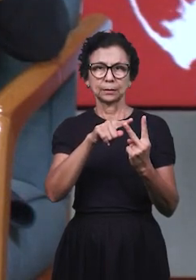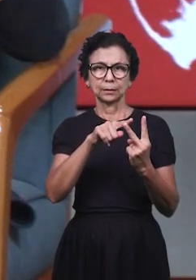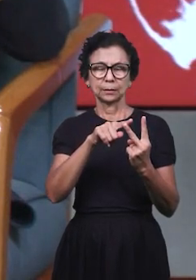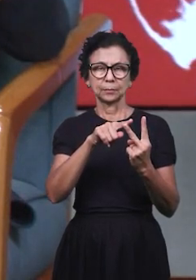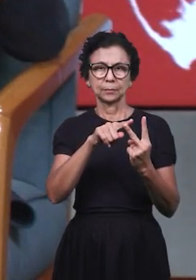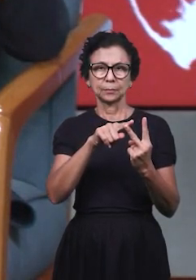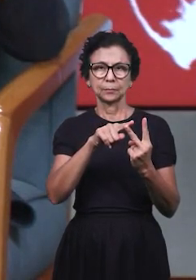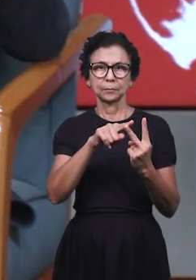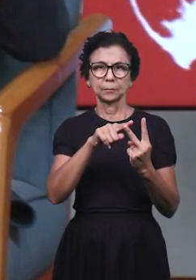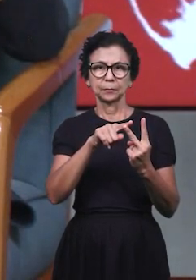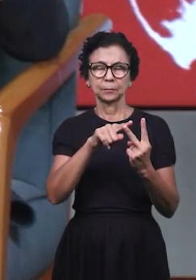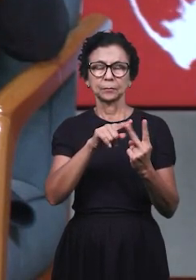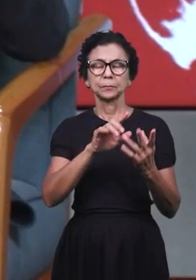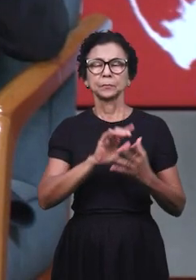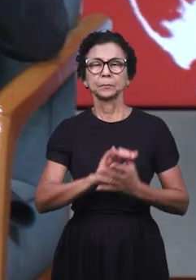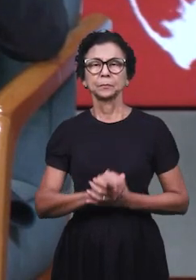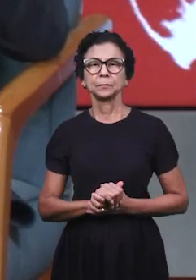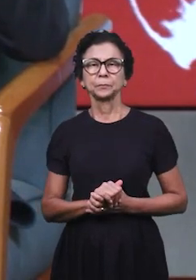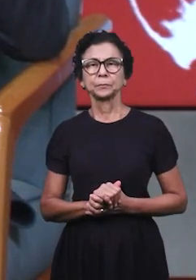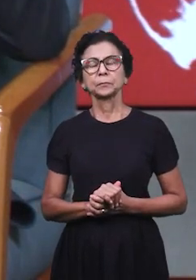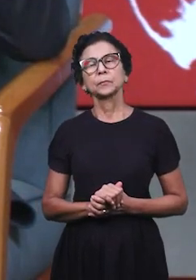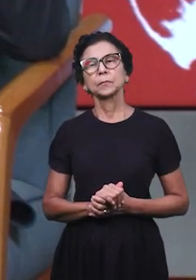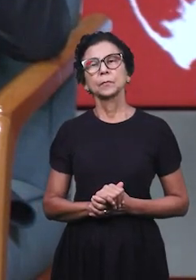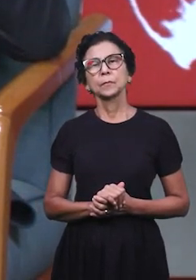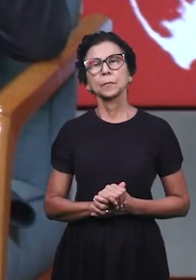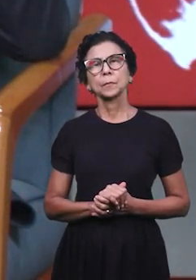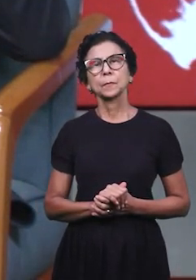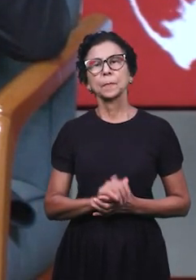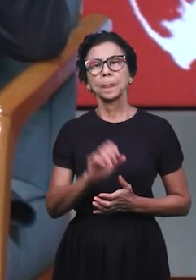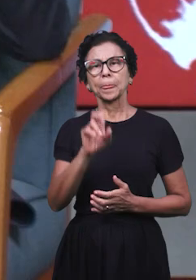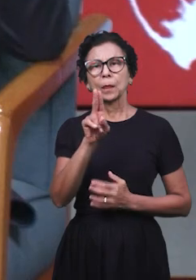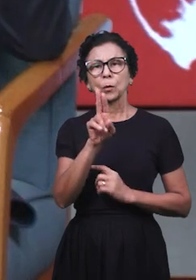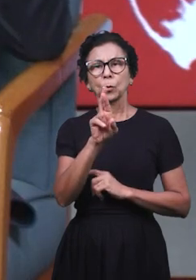que significa verdade e luz.